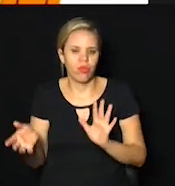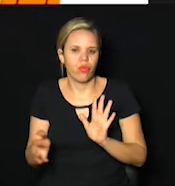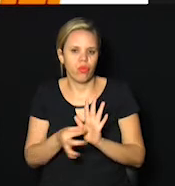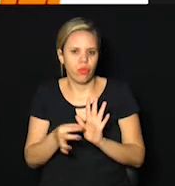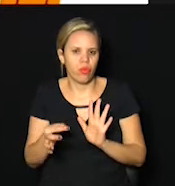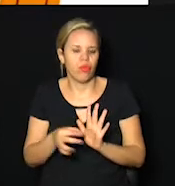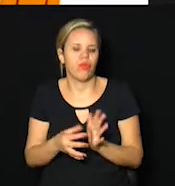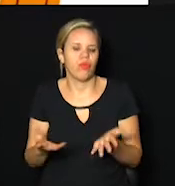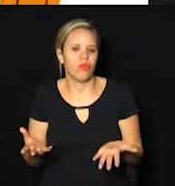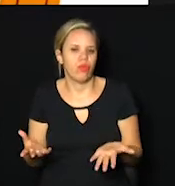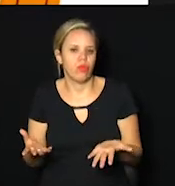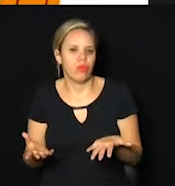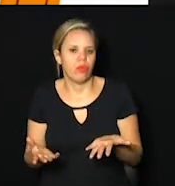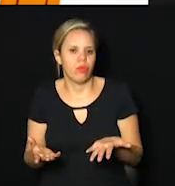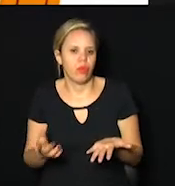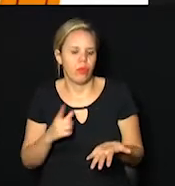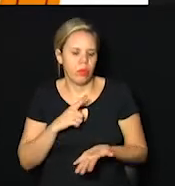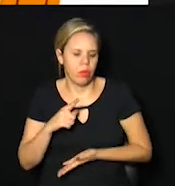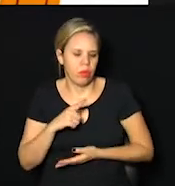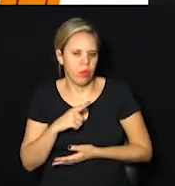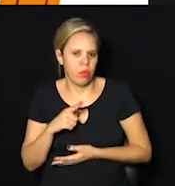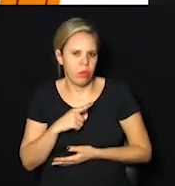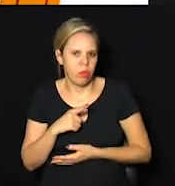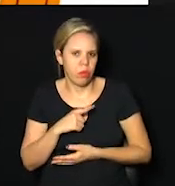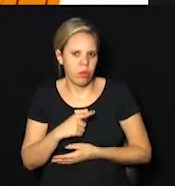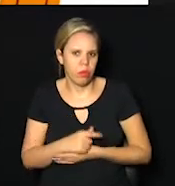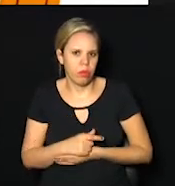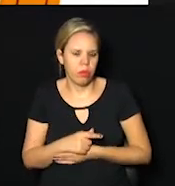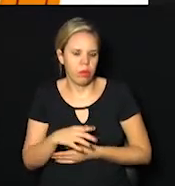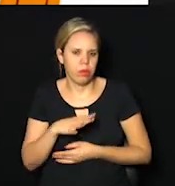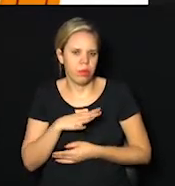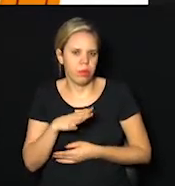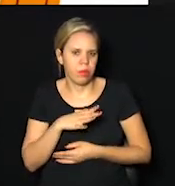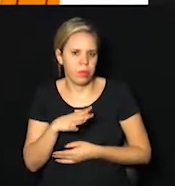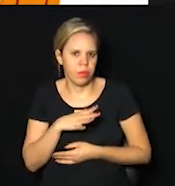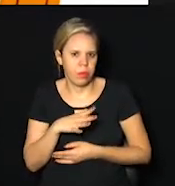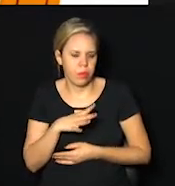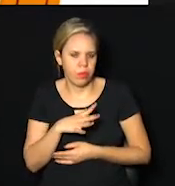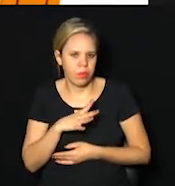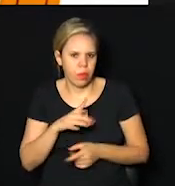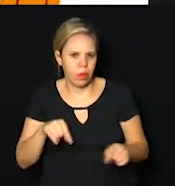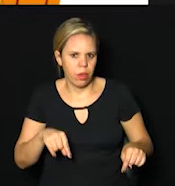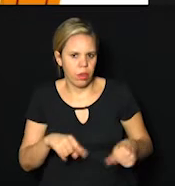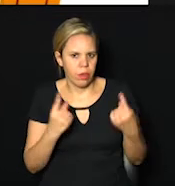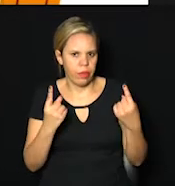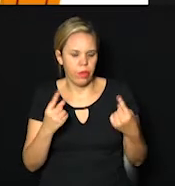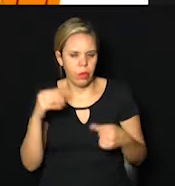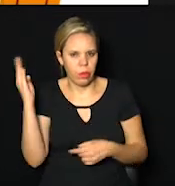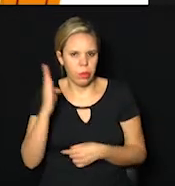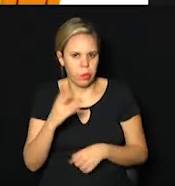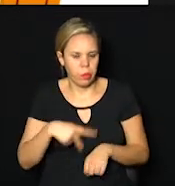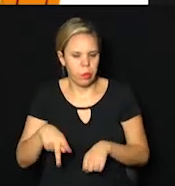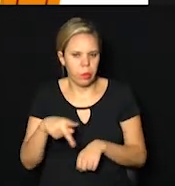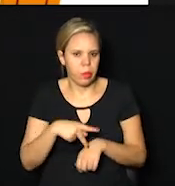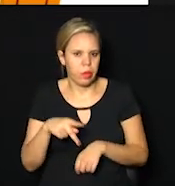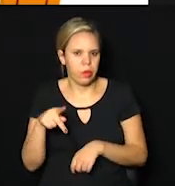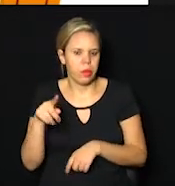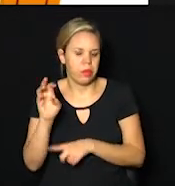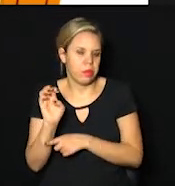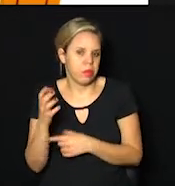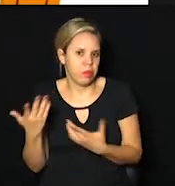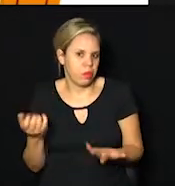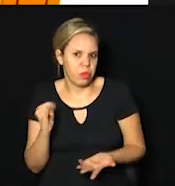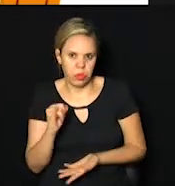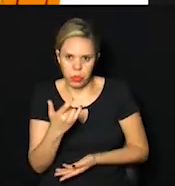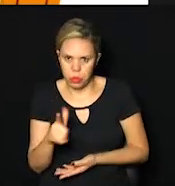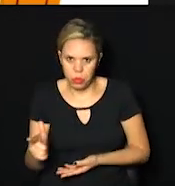aquilo que existe na cidade, para aquilo que é desafio para o país, para aquilo que é desafio para o Estado, se a gente não